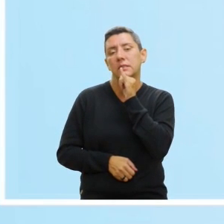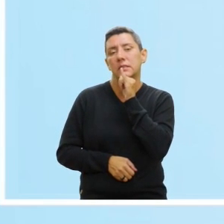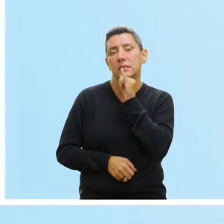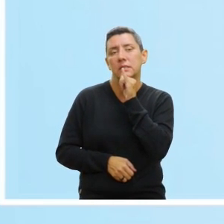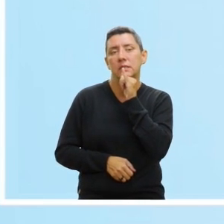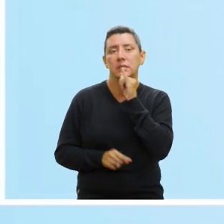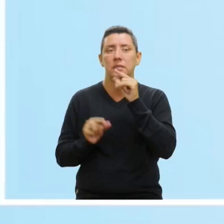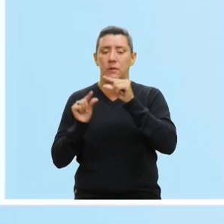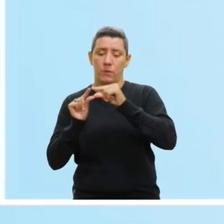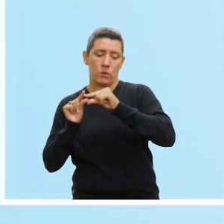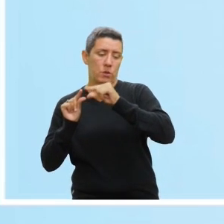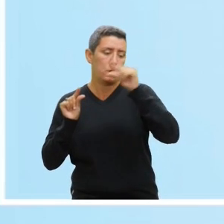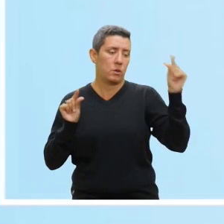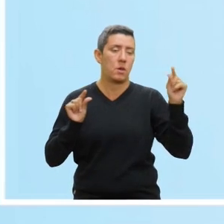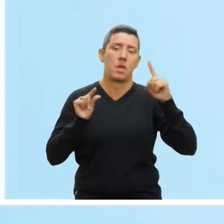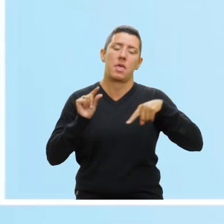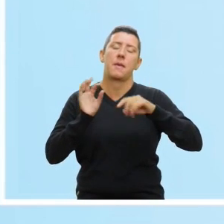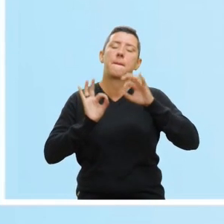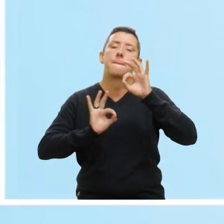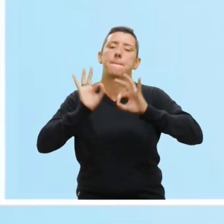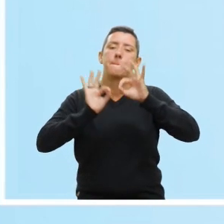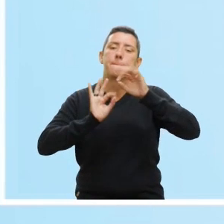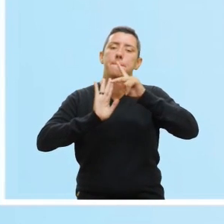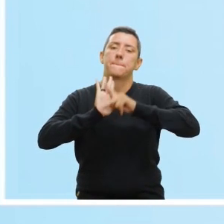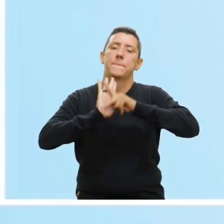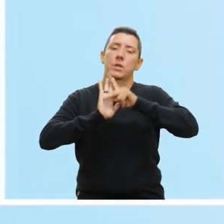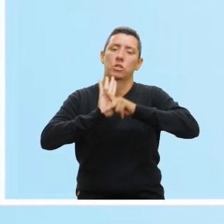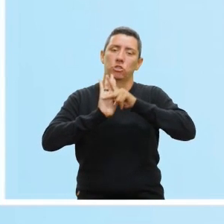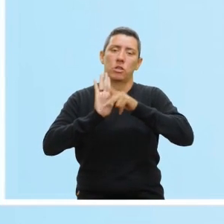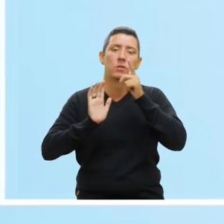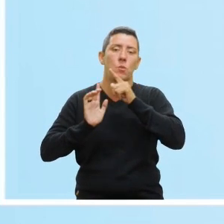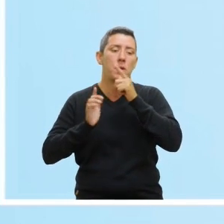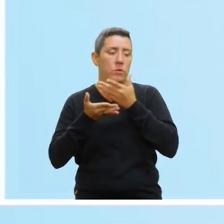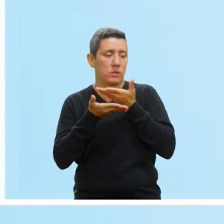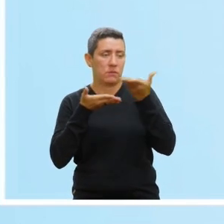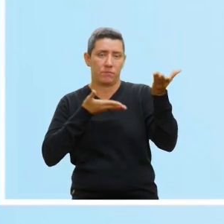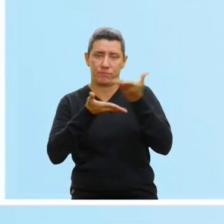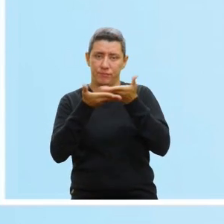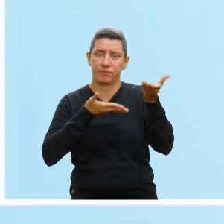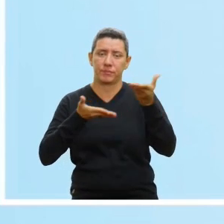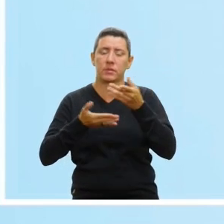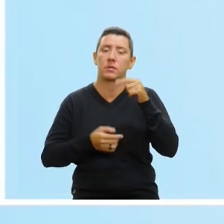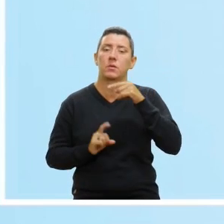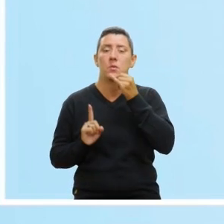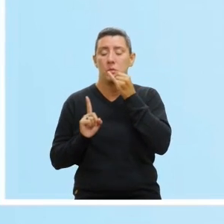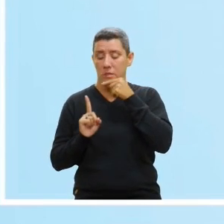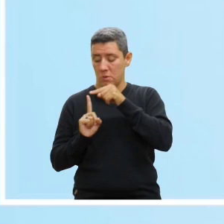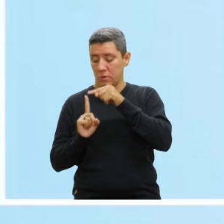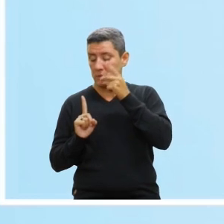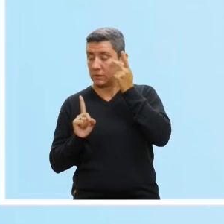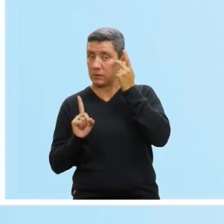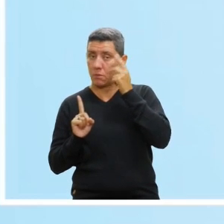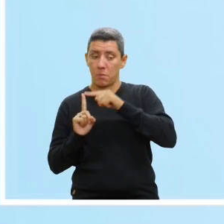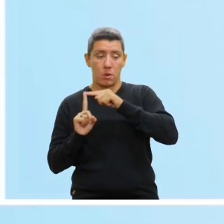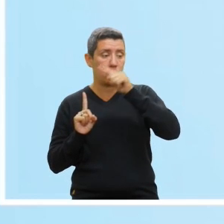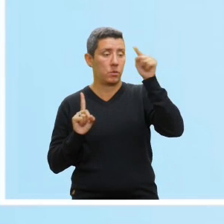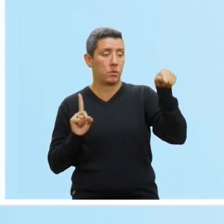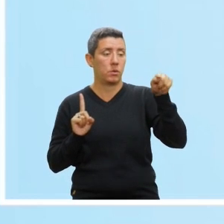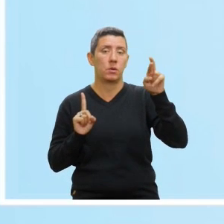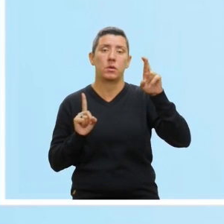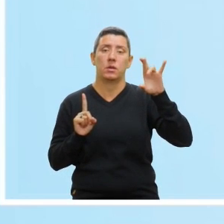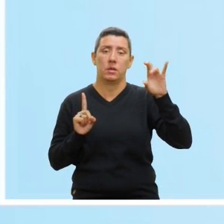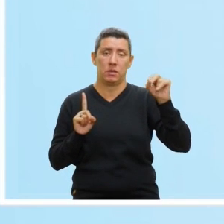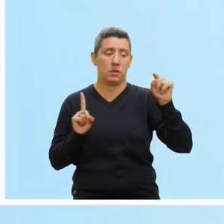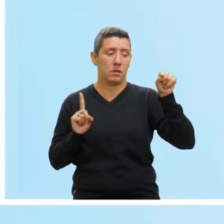que é um projeto DWDM, o que é uma linha de transmissão DWDM. Tem um exemplo aqui, São Paulo, Rio de Janeiro. A gente tem aqui